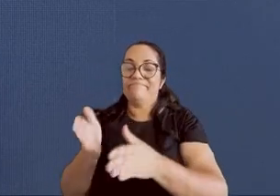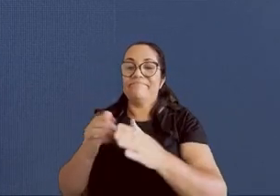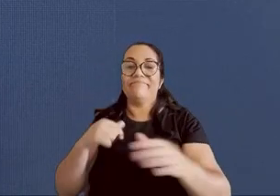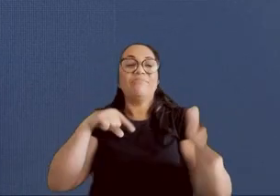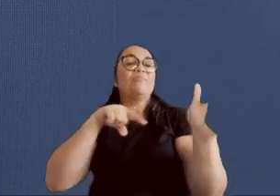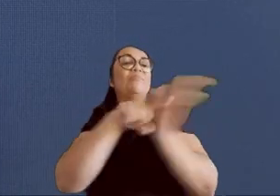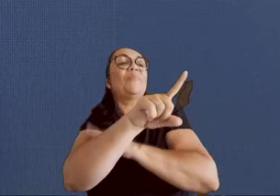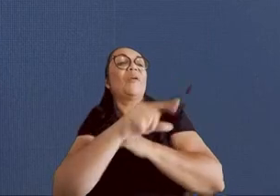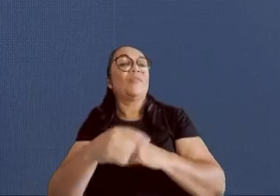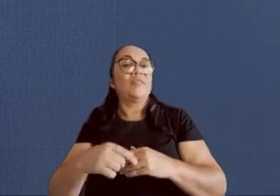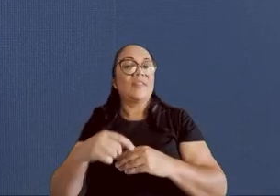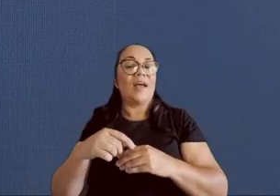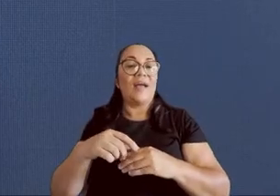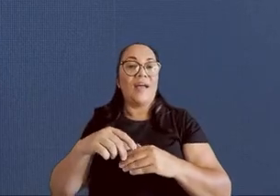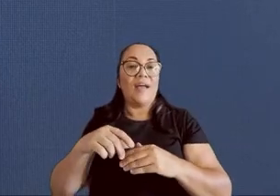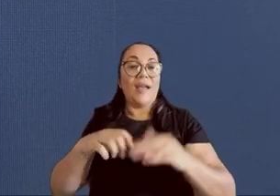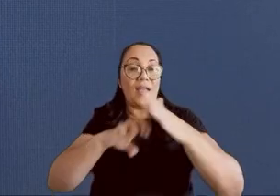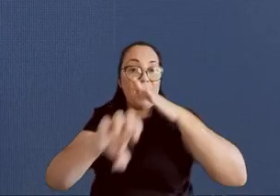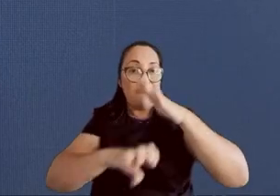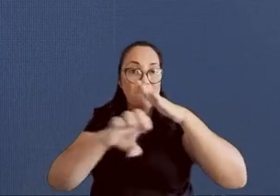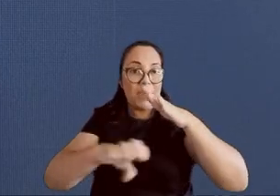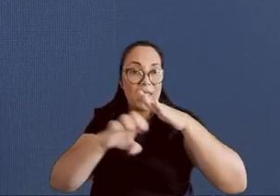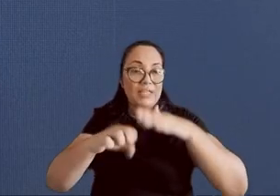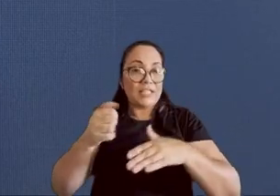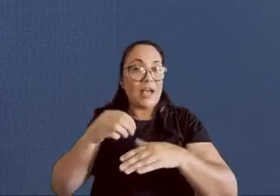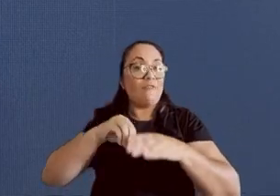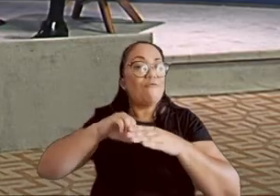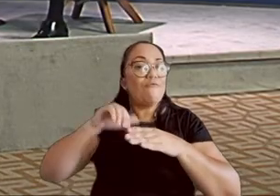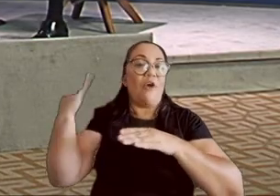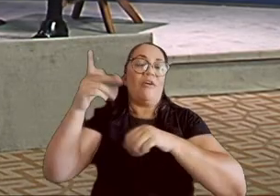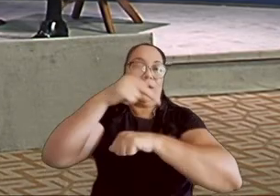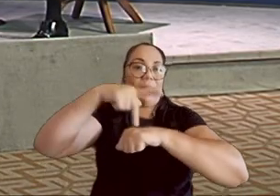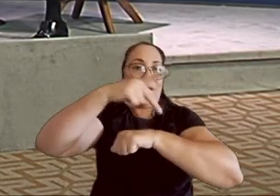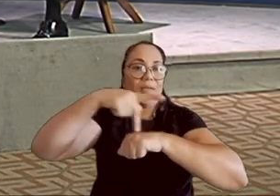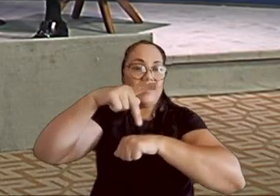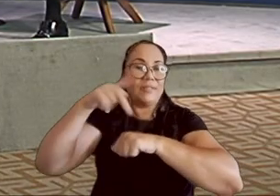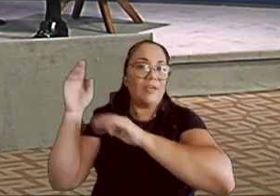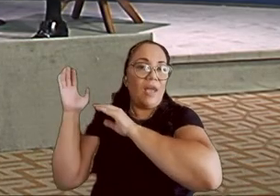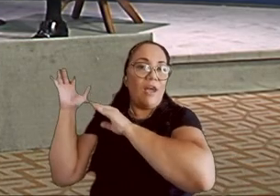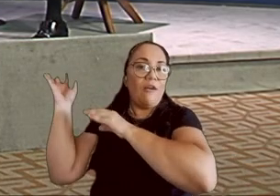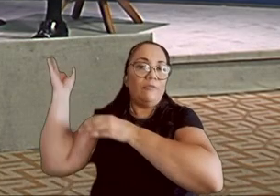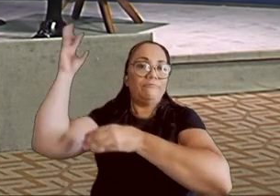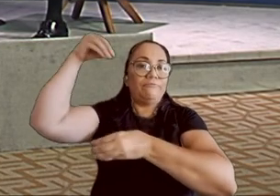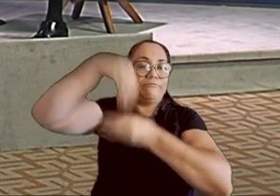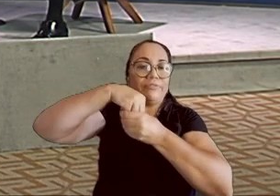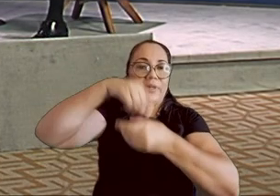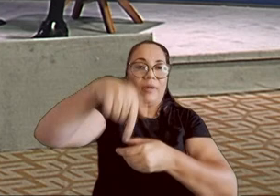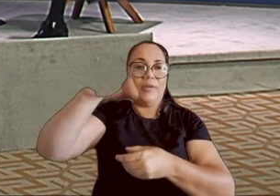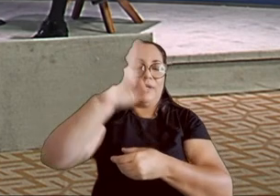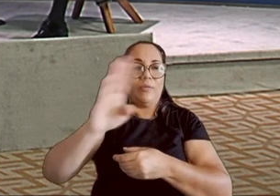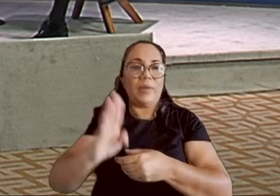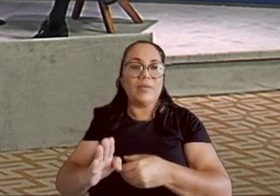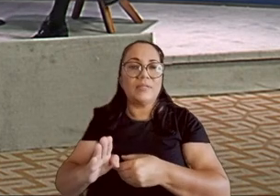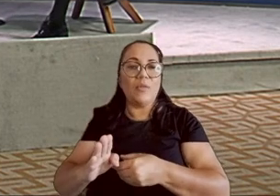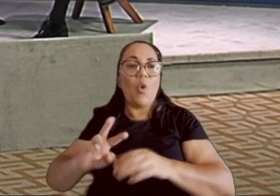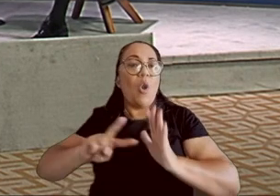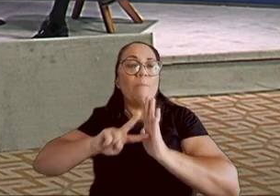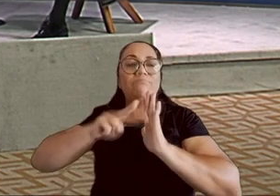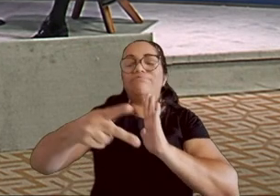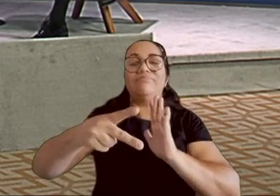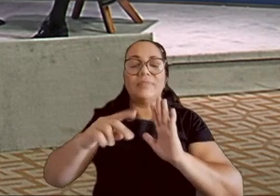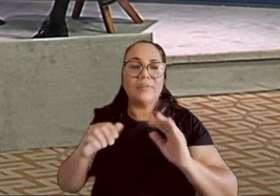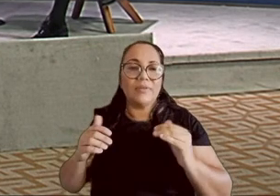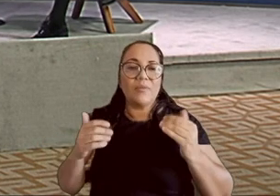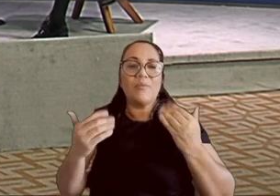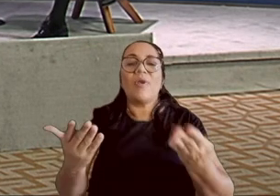investidor estrangeiro no mercado doméstico ele já pode entrar no nossos ativos lá fora através dos Bondes mas hoje de